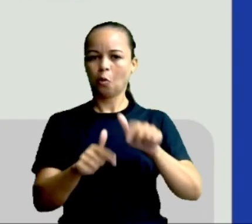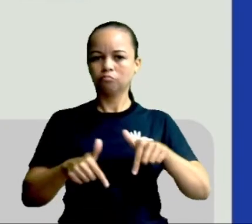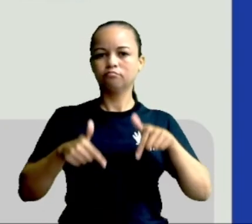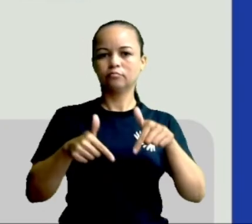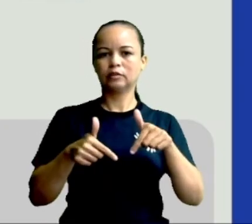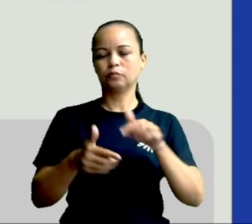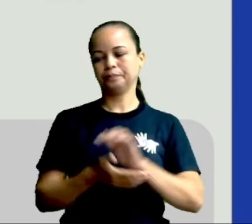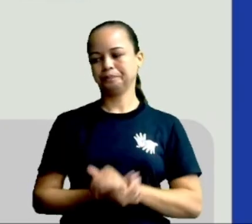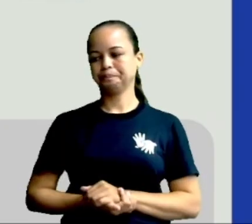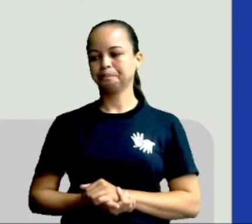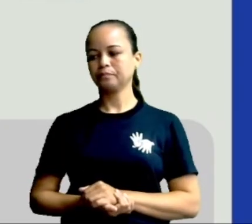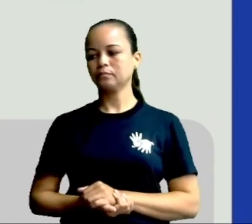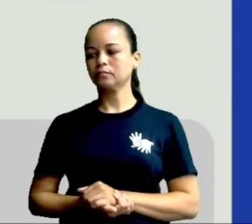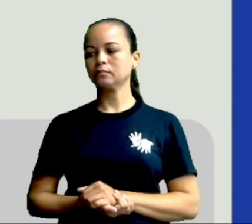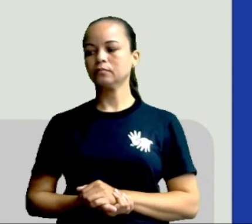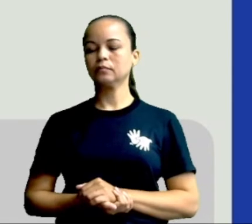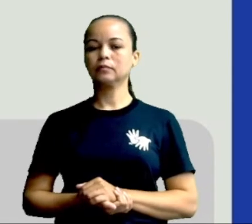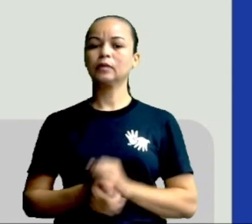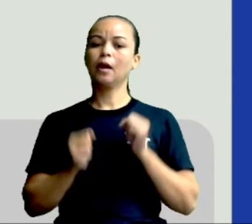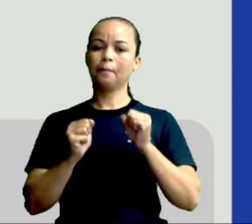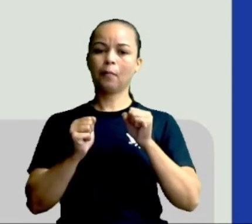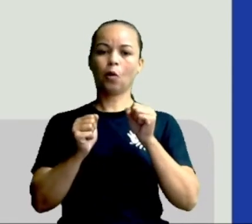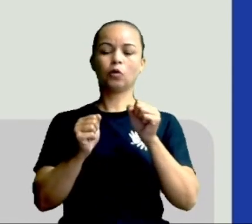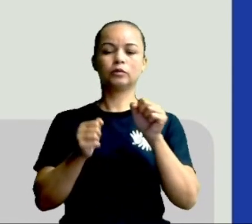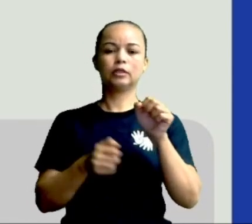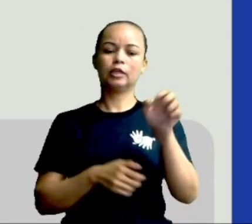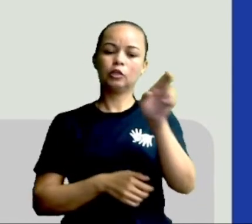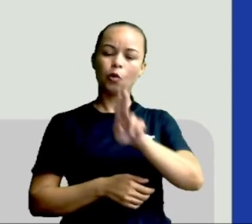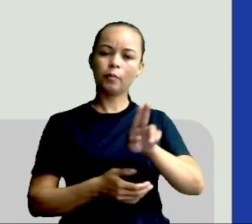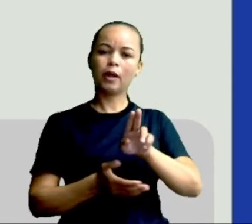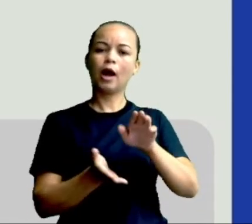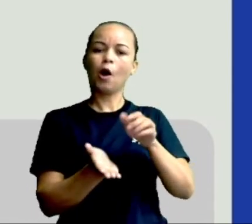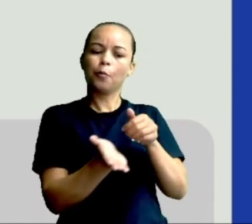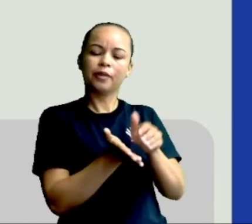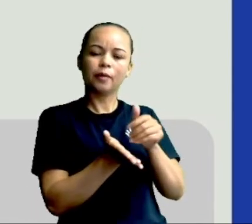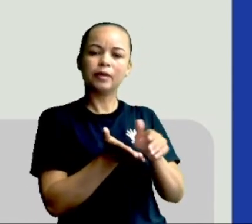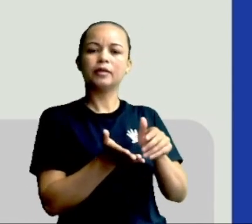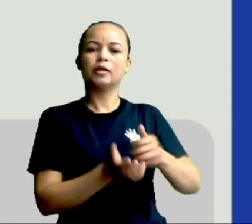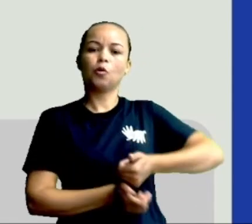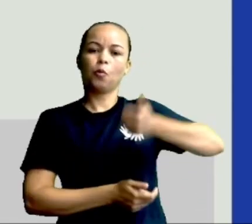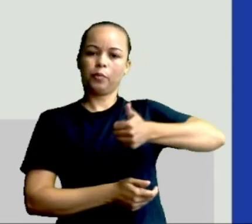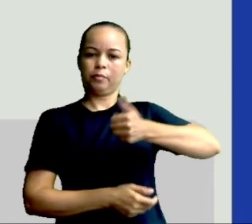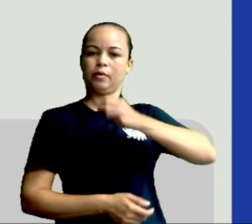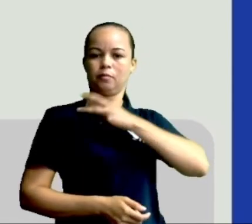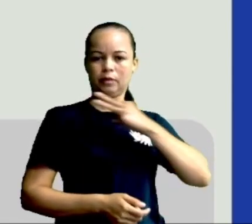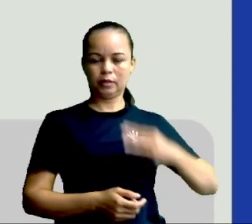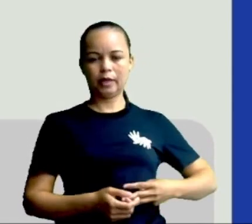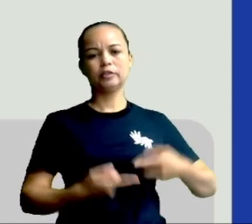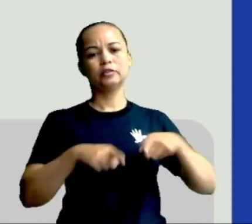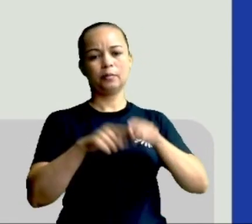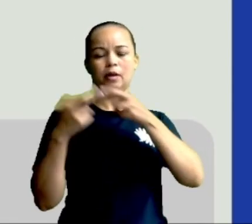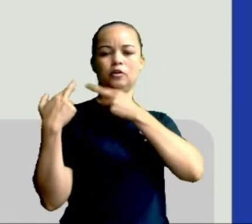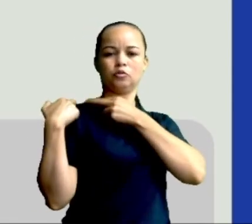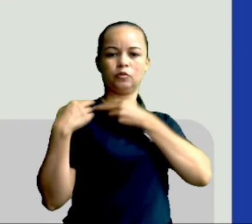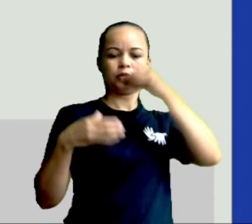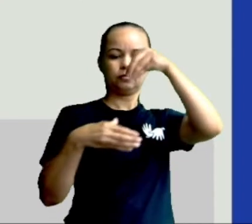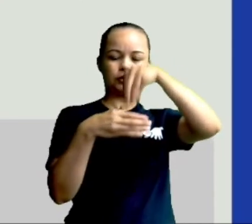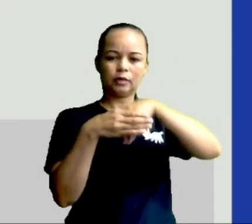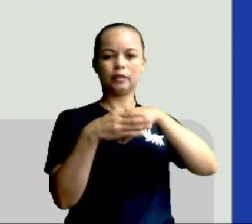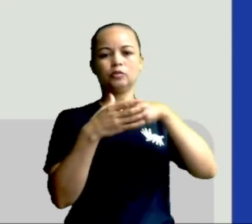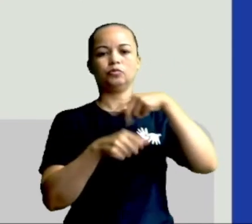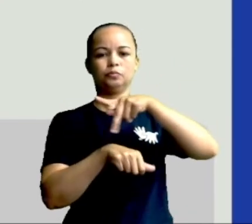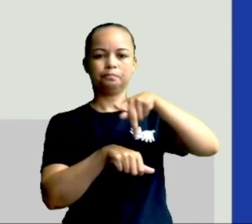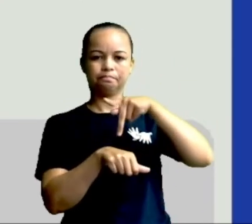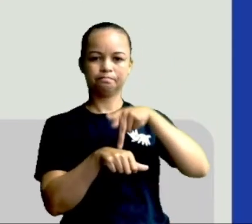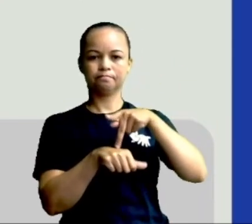então é que pode nomear e demitir o primeiro-ministro e ainda ser responsável pela política externa do país